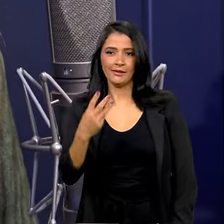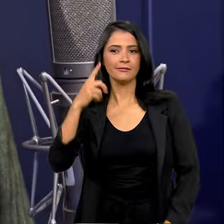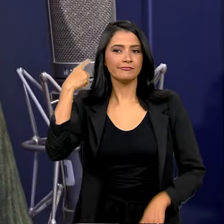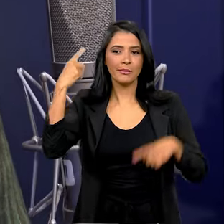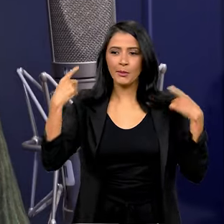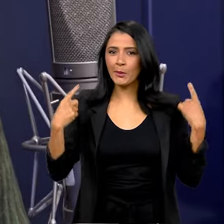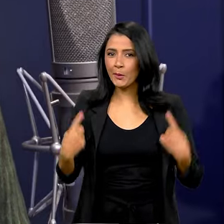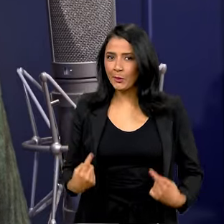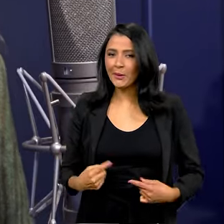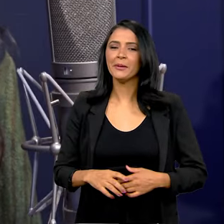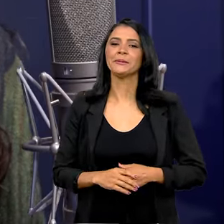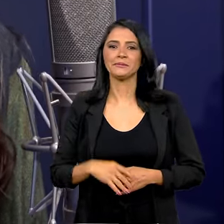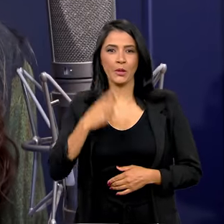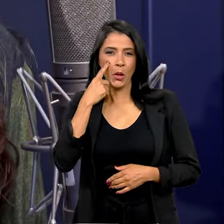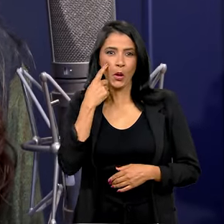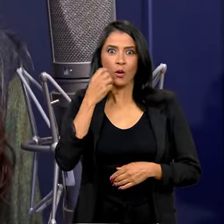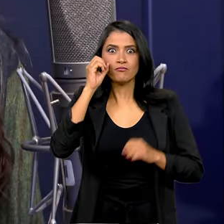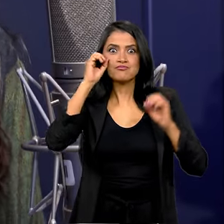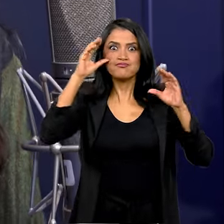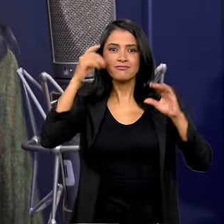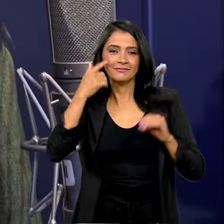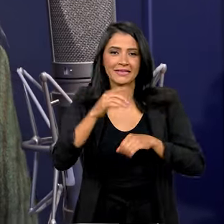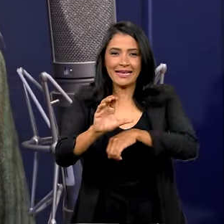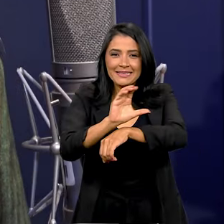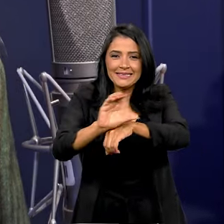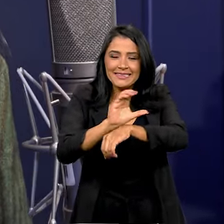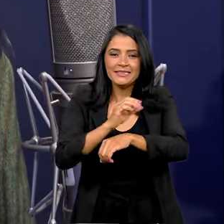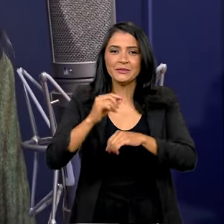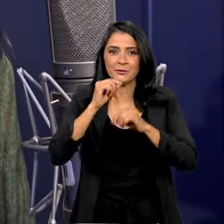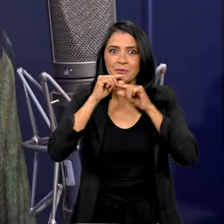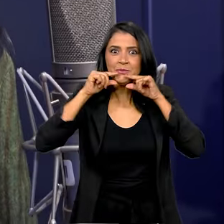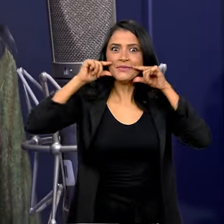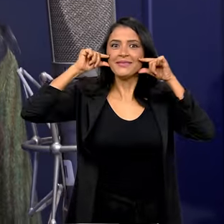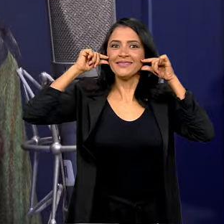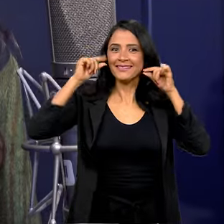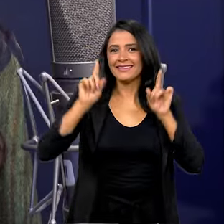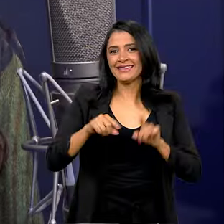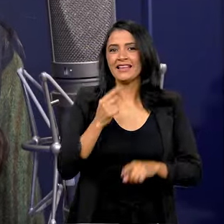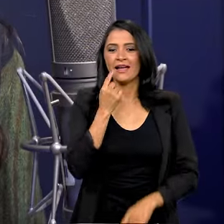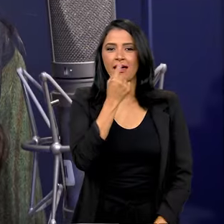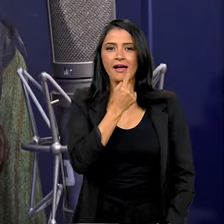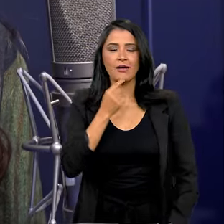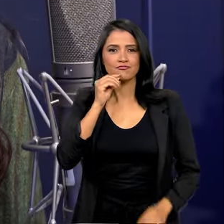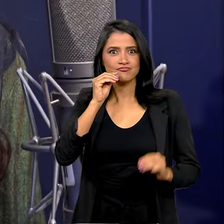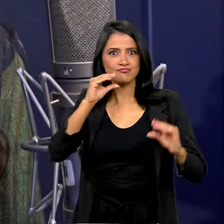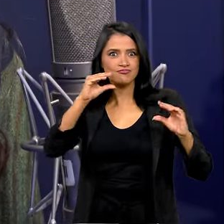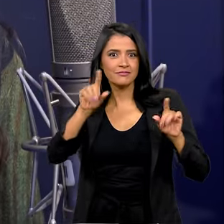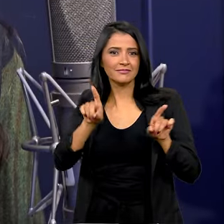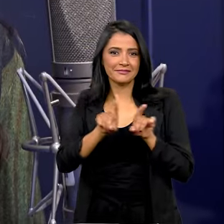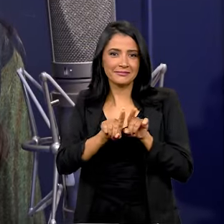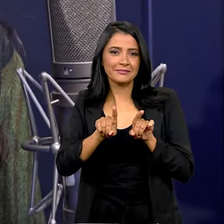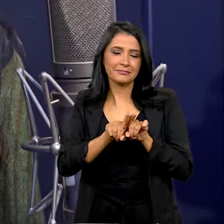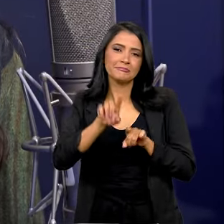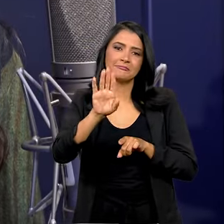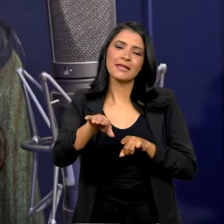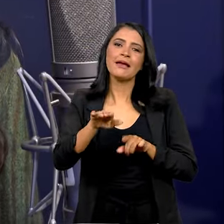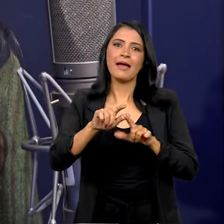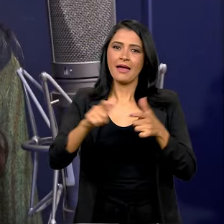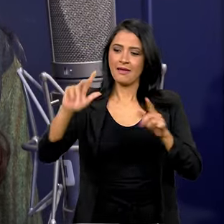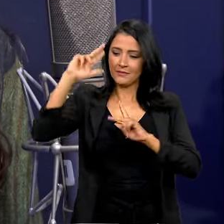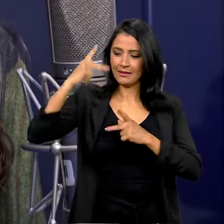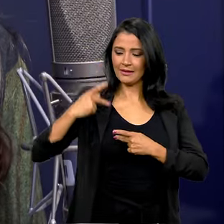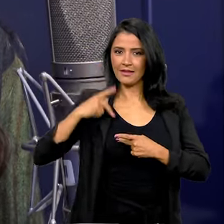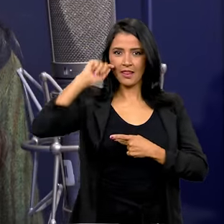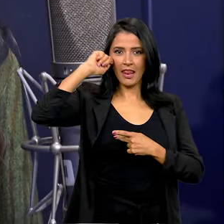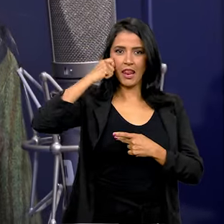anos cabelos ondulados olhos amendoados castanhos boca grande os lábios grossos parte da minha